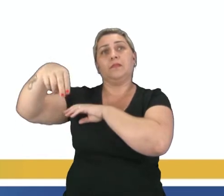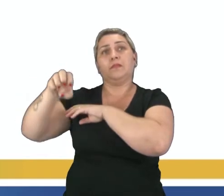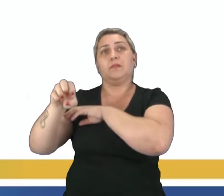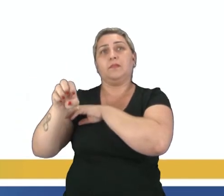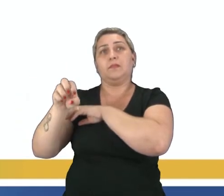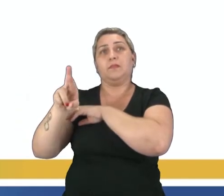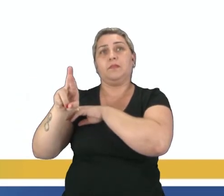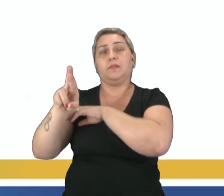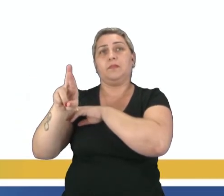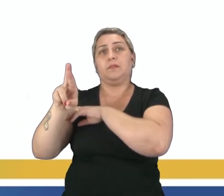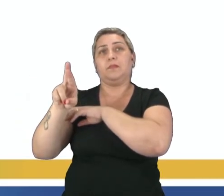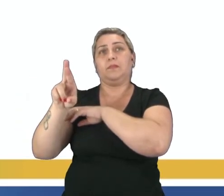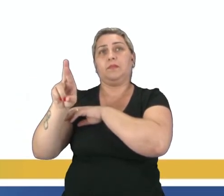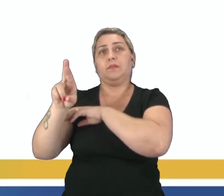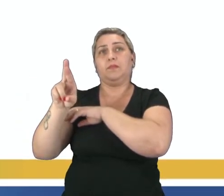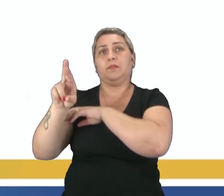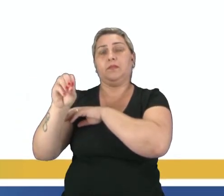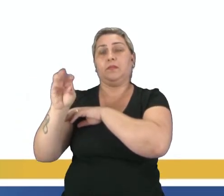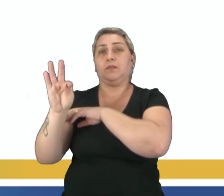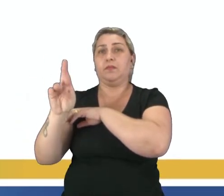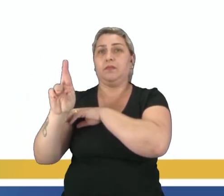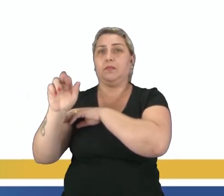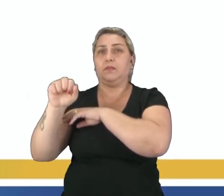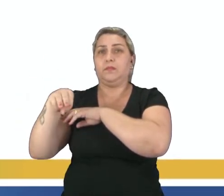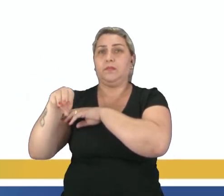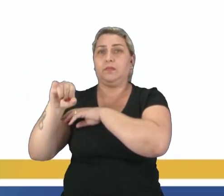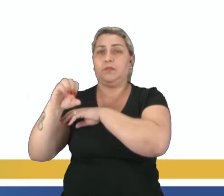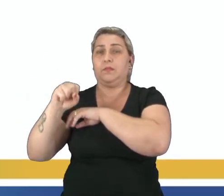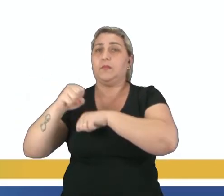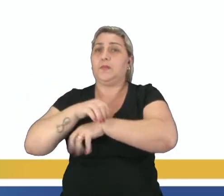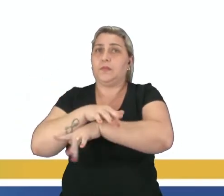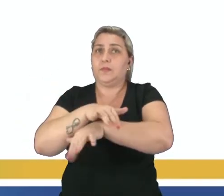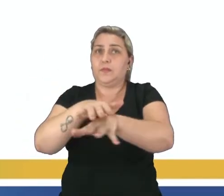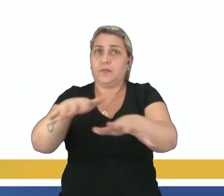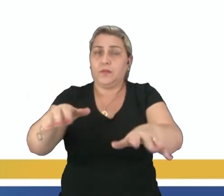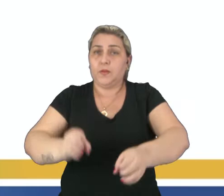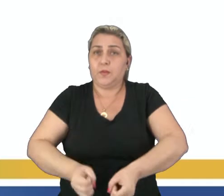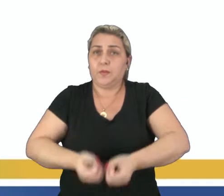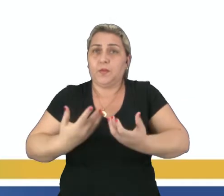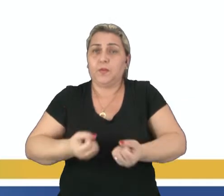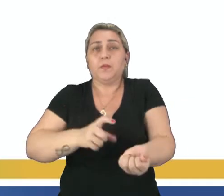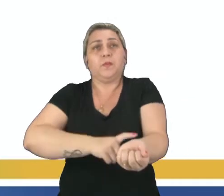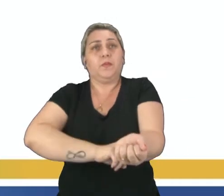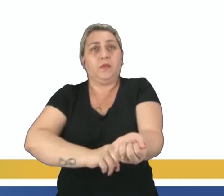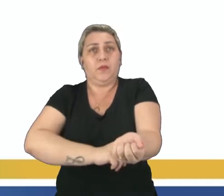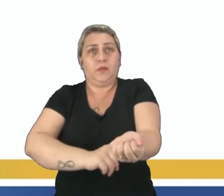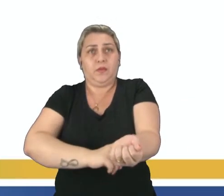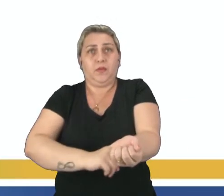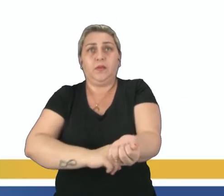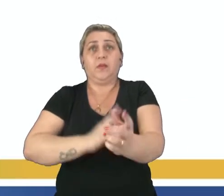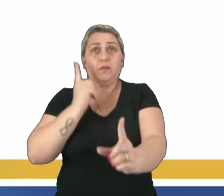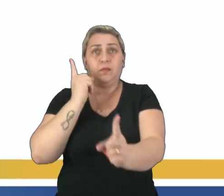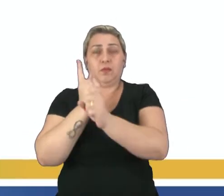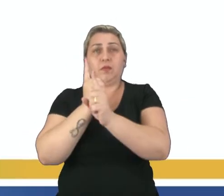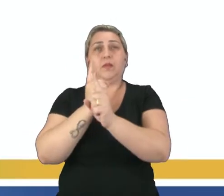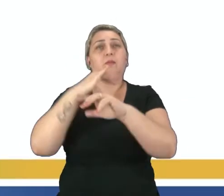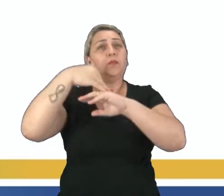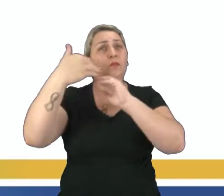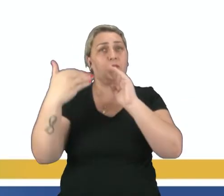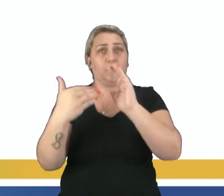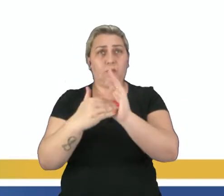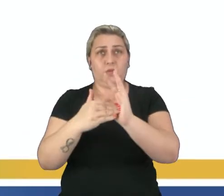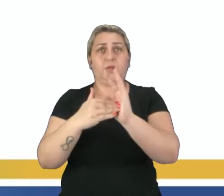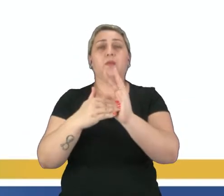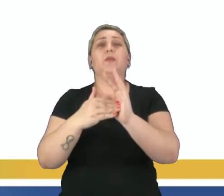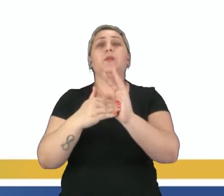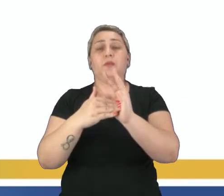dizia o seguinte: o sistema nervoso e o sistema endócrino possuem uma íntima relação, sendo o sistema nervoso responsável, por